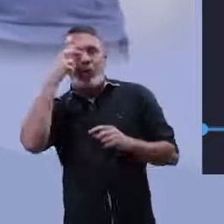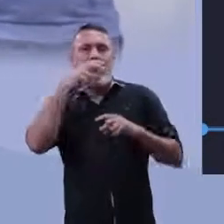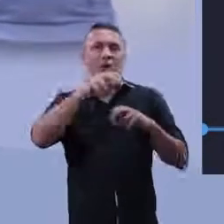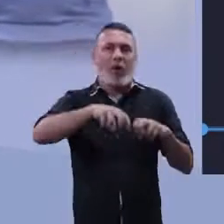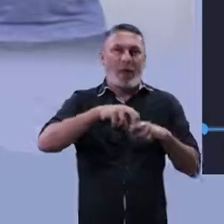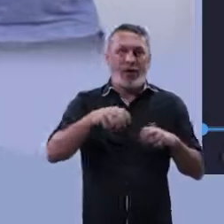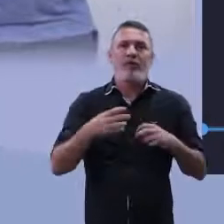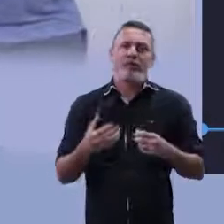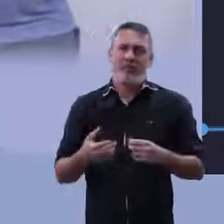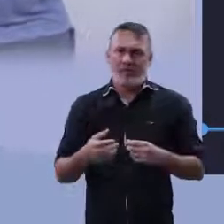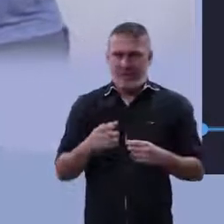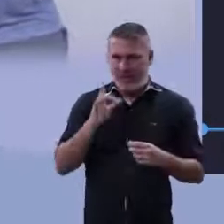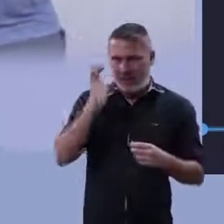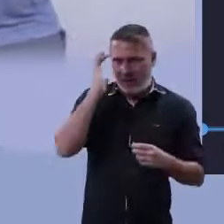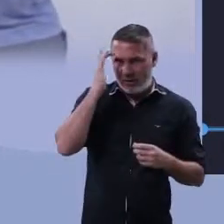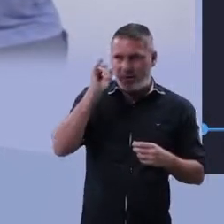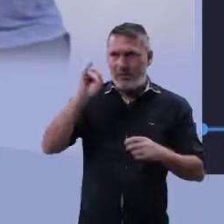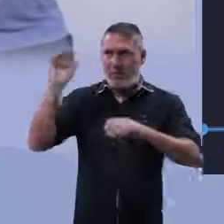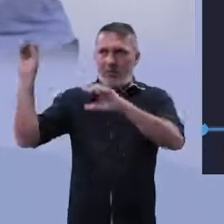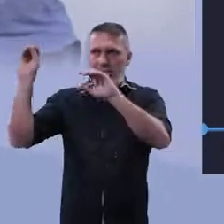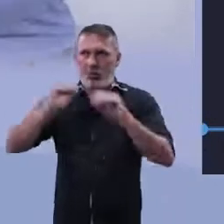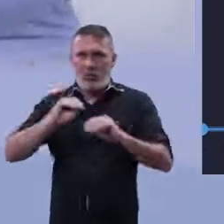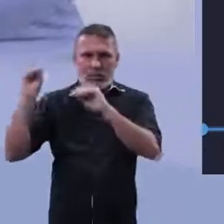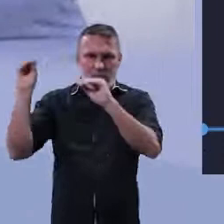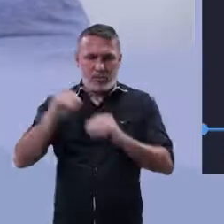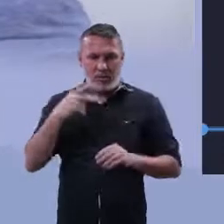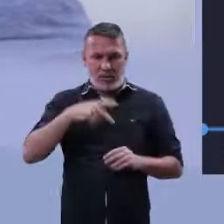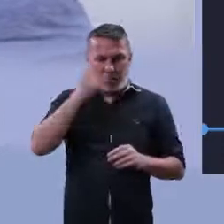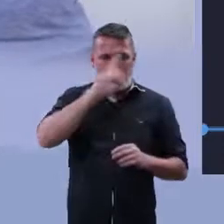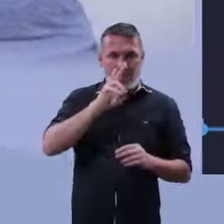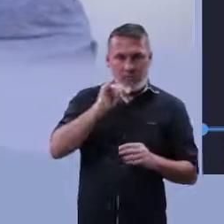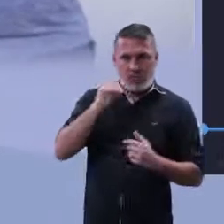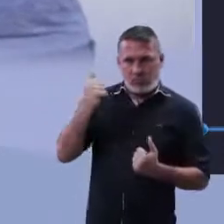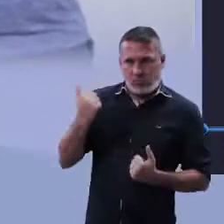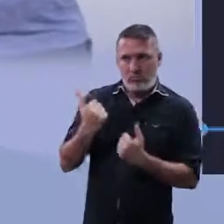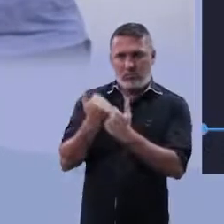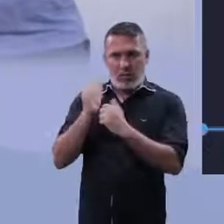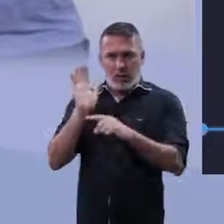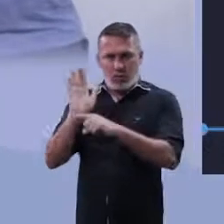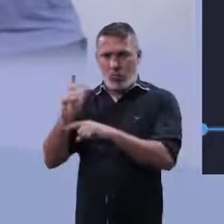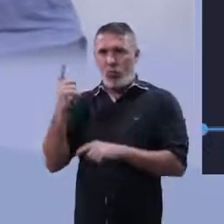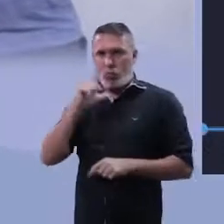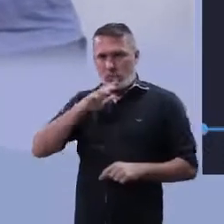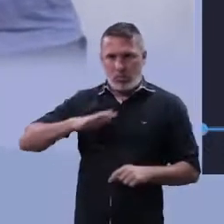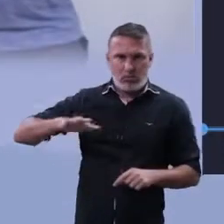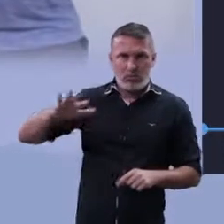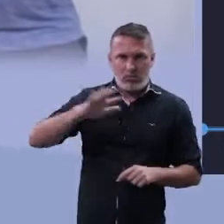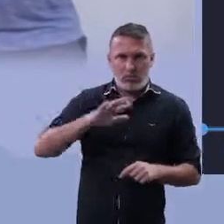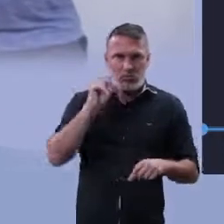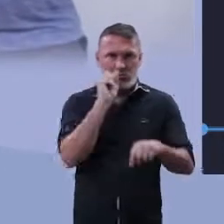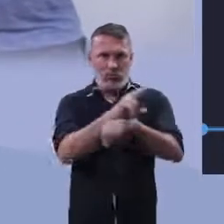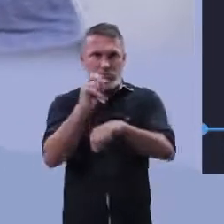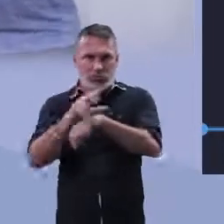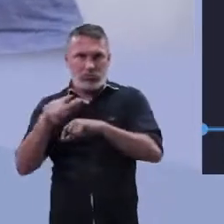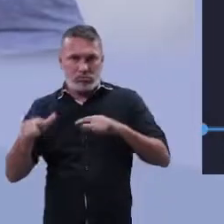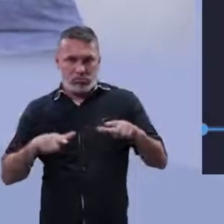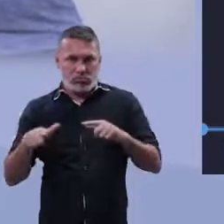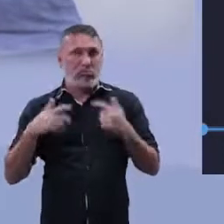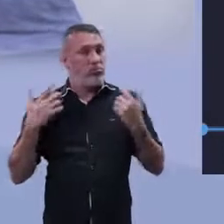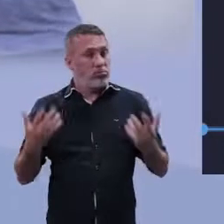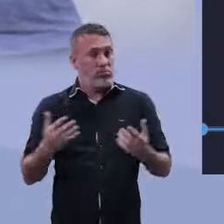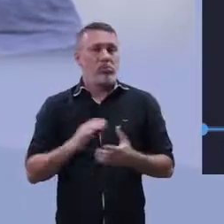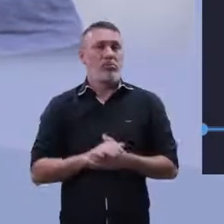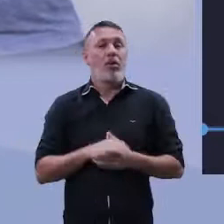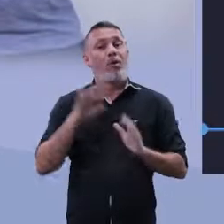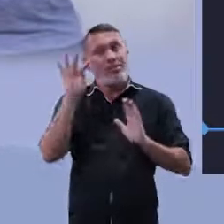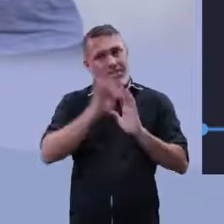Ou seja, será que nós vamos dar acesso, nós vamos conseguir atender a toda essa demanda? Então o texto ele vai